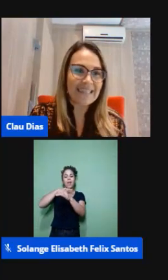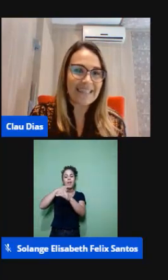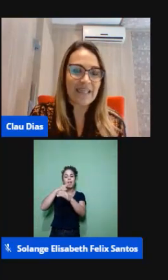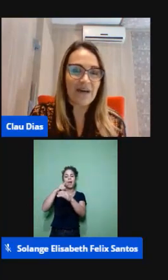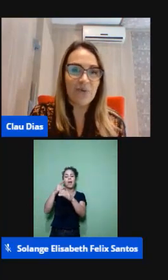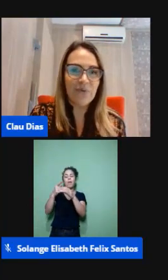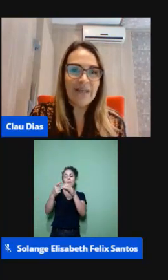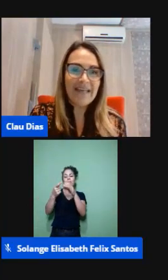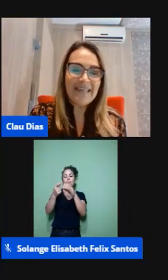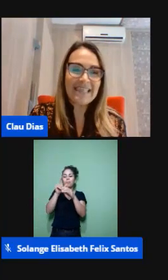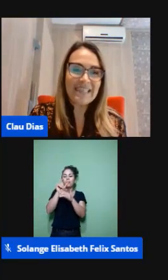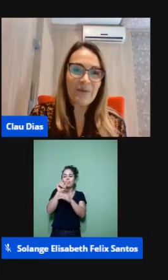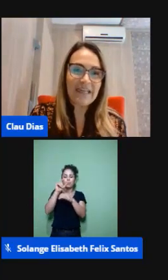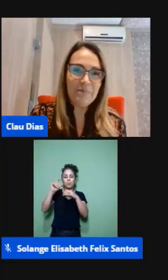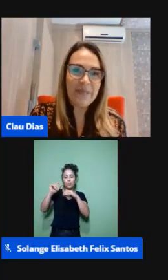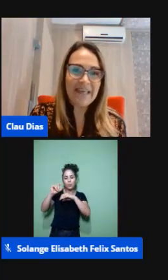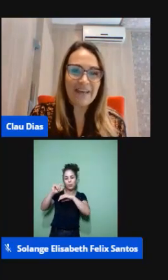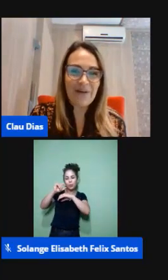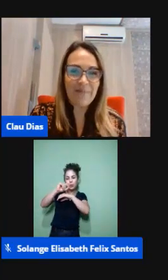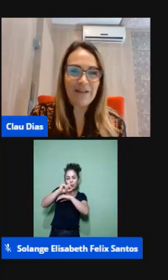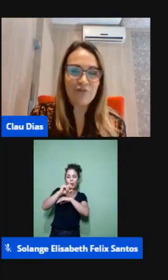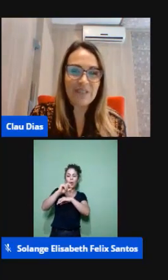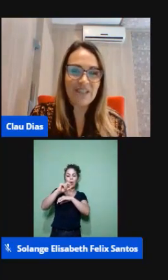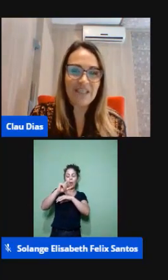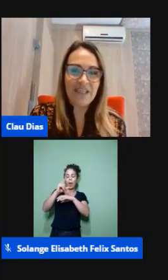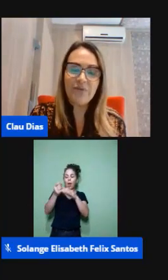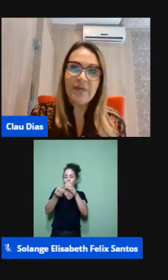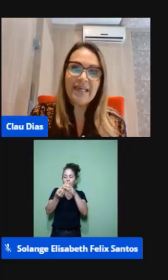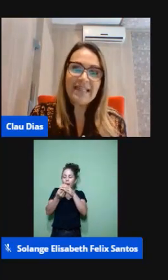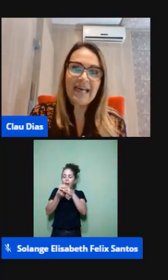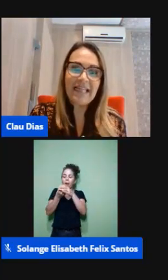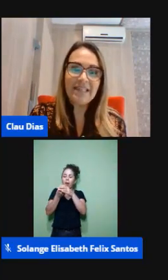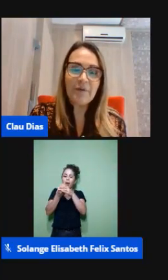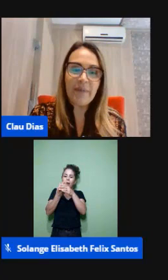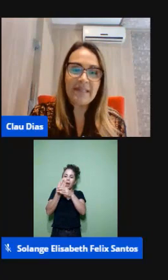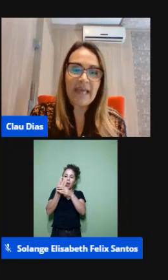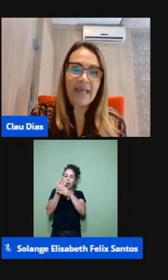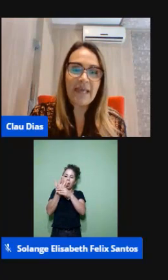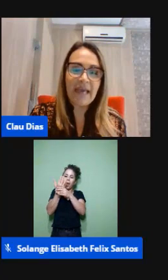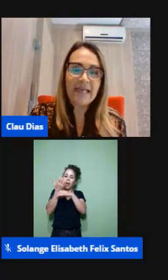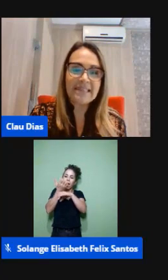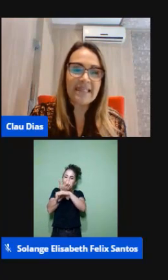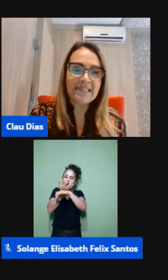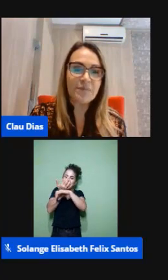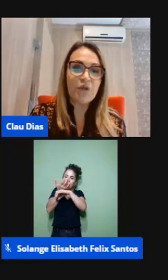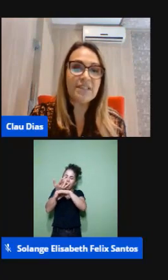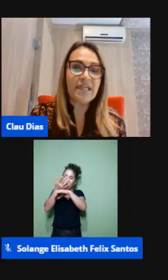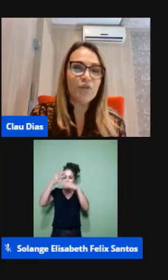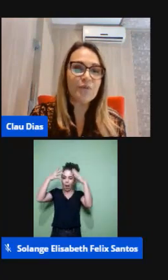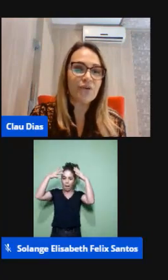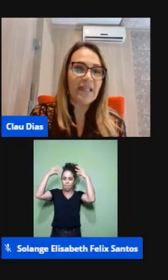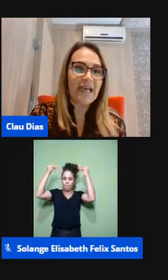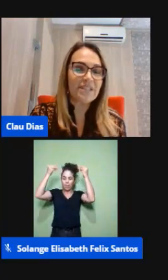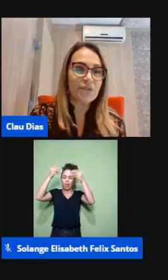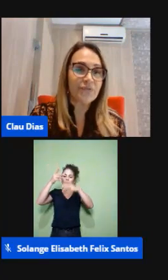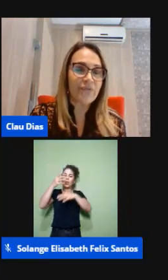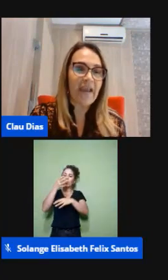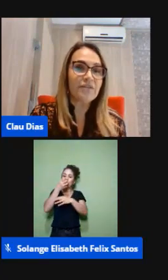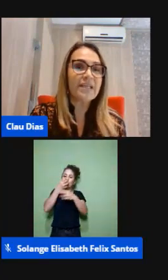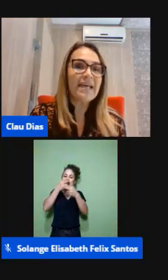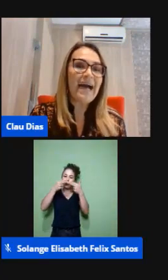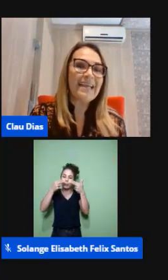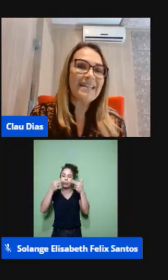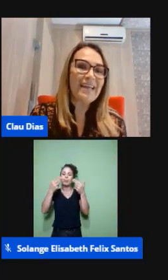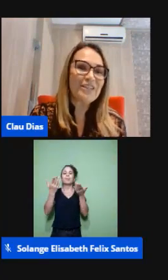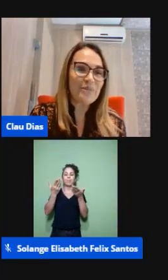cada criança tinha um, e nasceu a graminha, que é o cabelo do bichinho, né? Ali também tem as crianças mostrando para os colegas seus